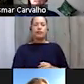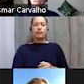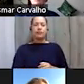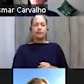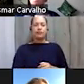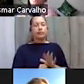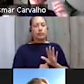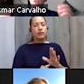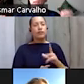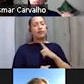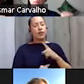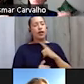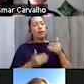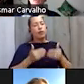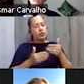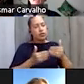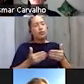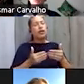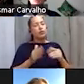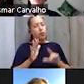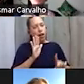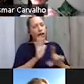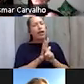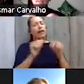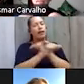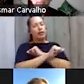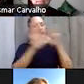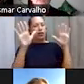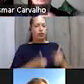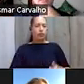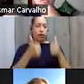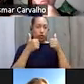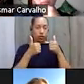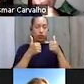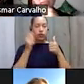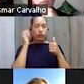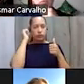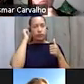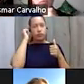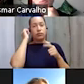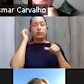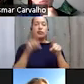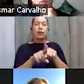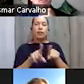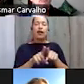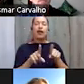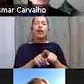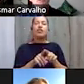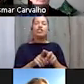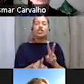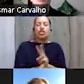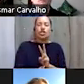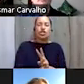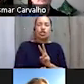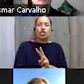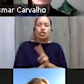procedimentos legais muito mais claros, inclusive com uma mecânica de preservação dos fósseis melhor